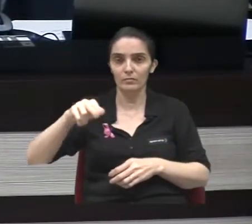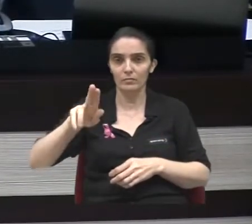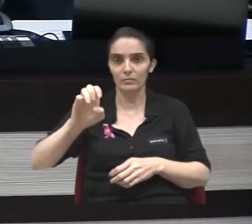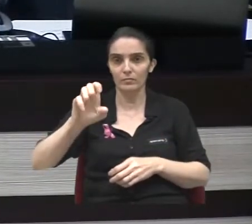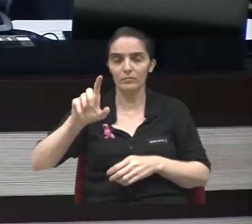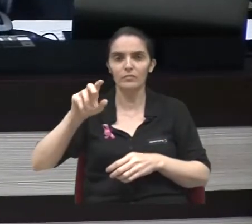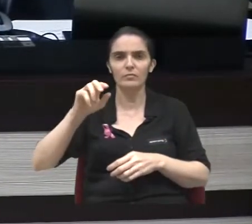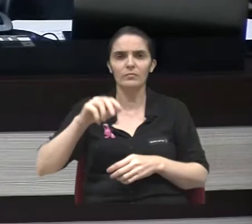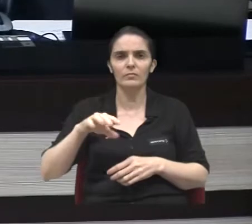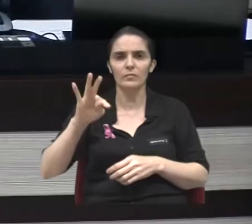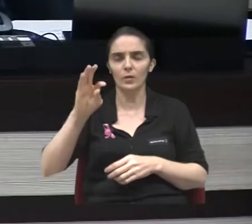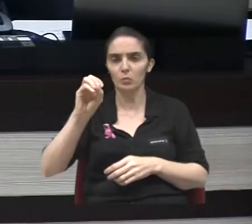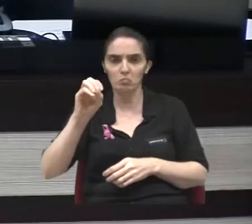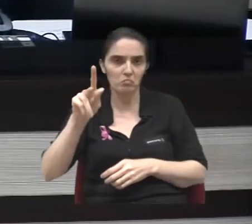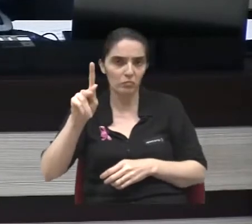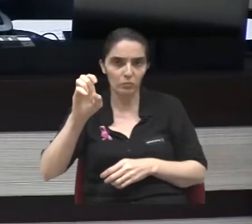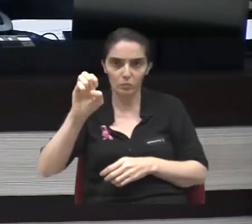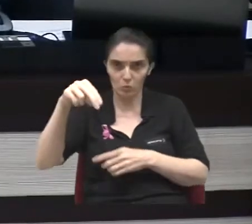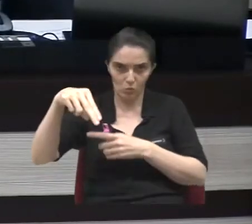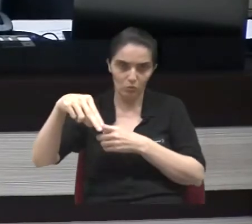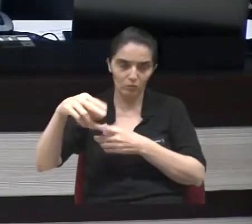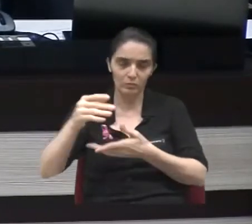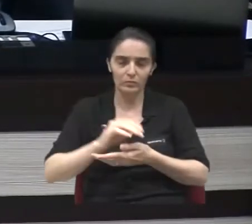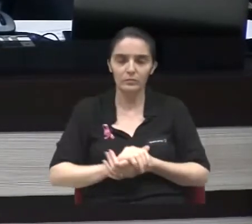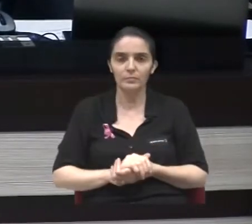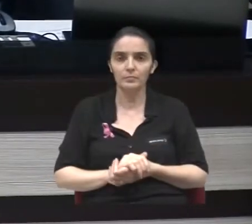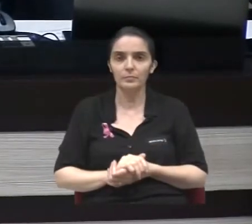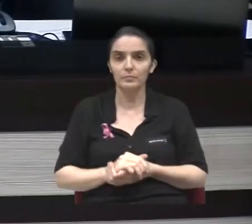Antes de partirmos para a próxima moção,